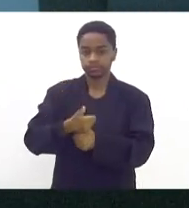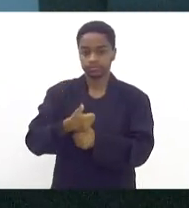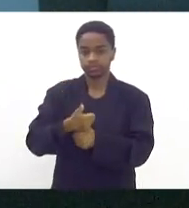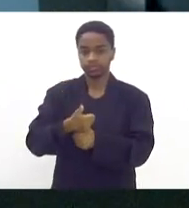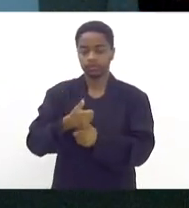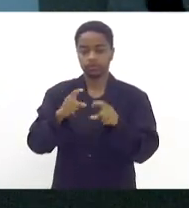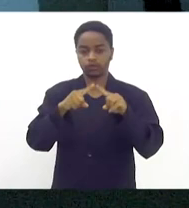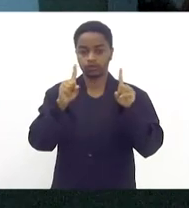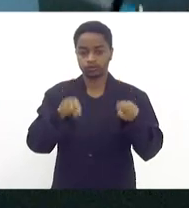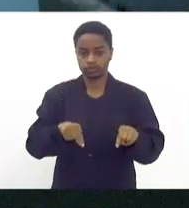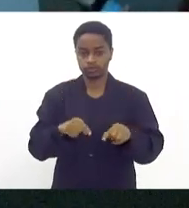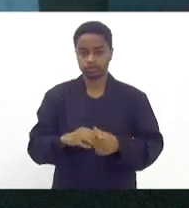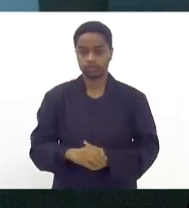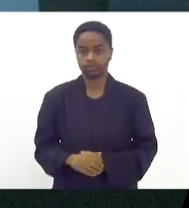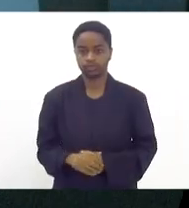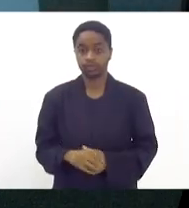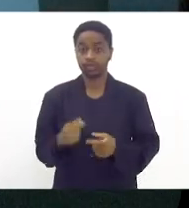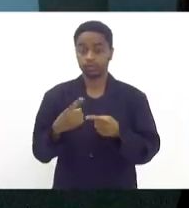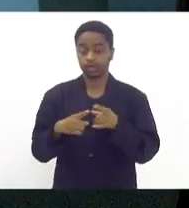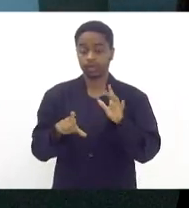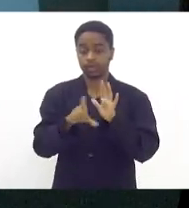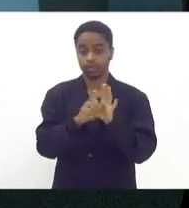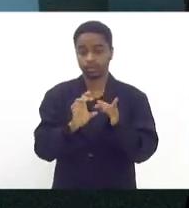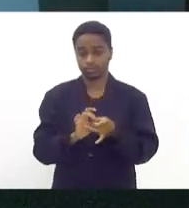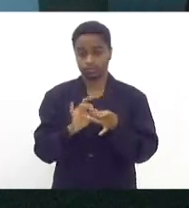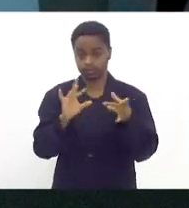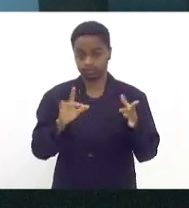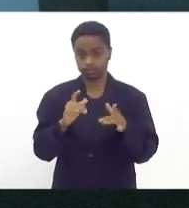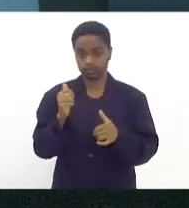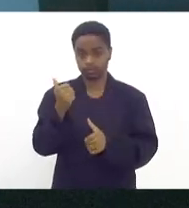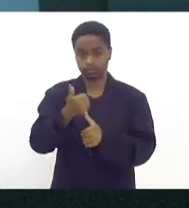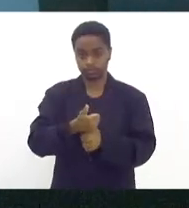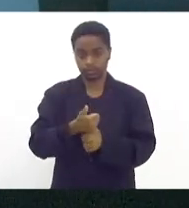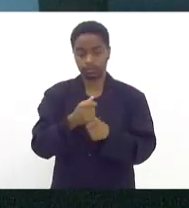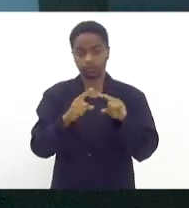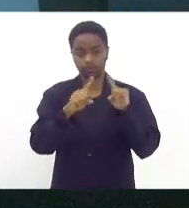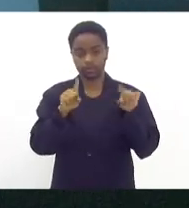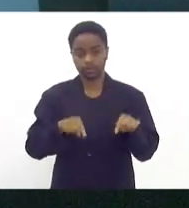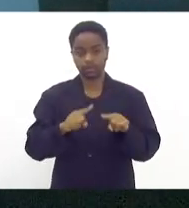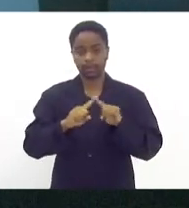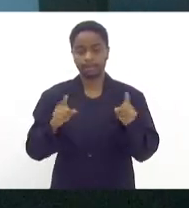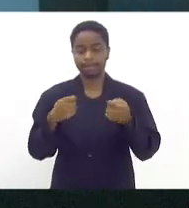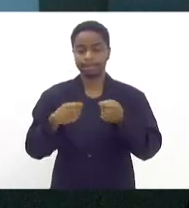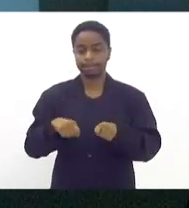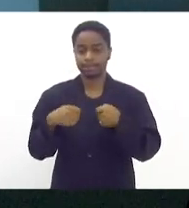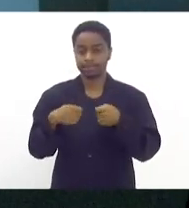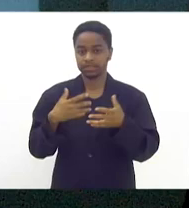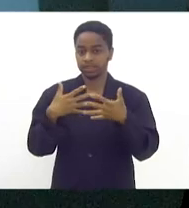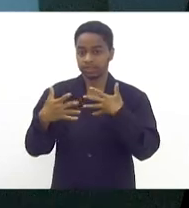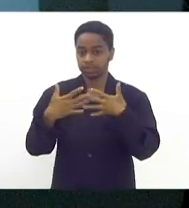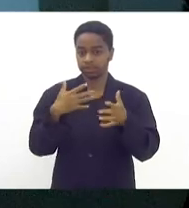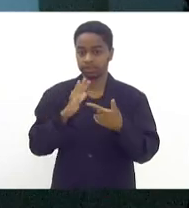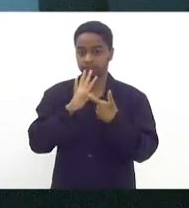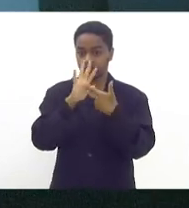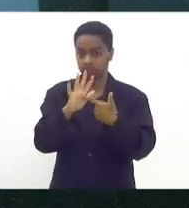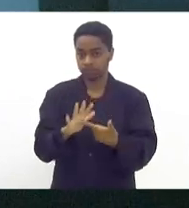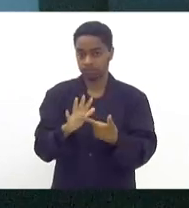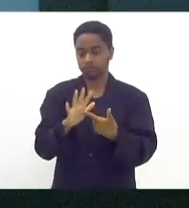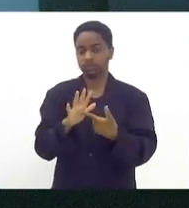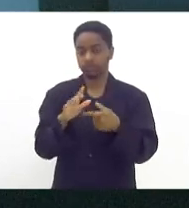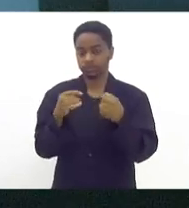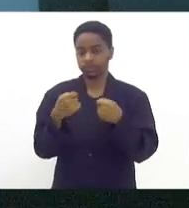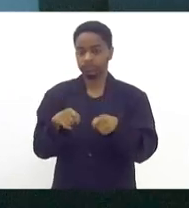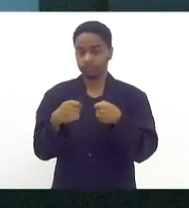prestadores a lei permite a substituição de prestadores mas há que se ter um mínimo de Transparência há que se